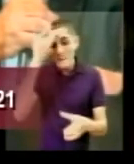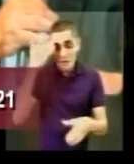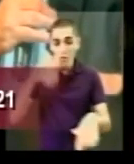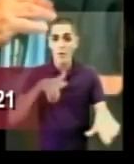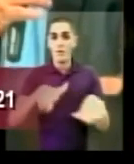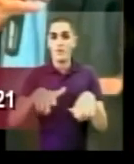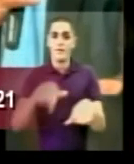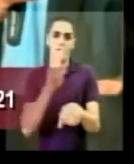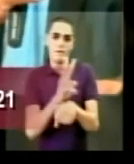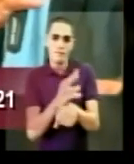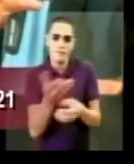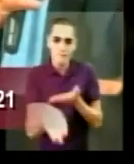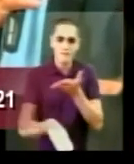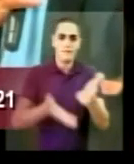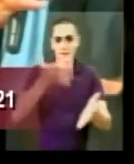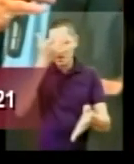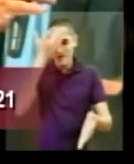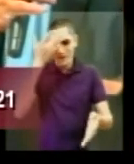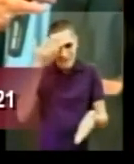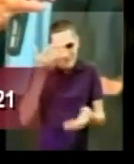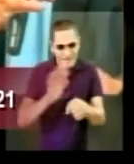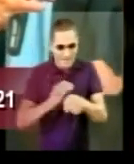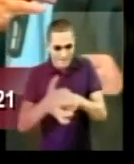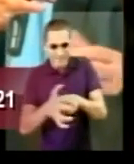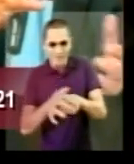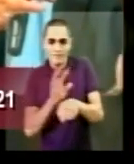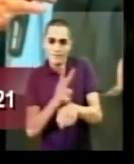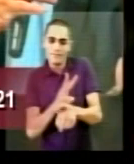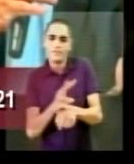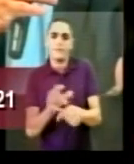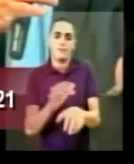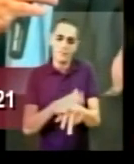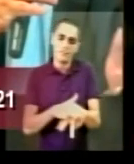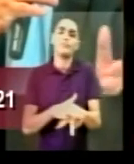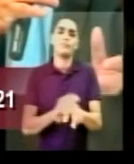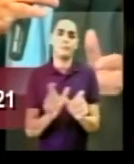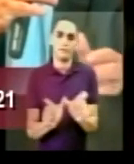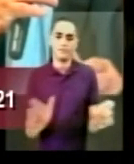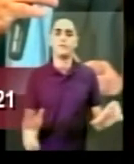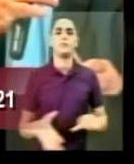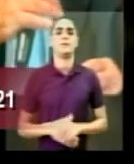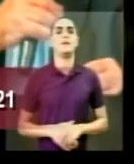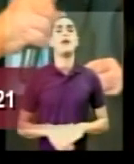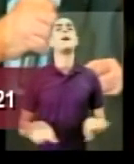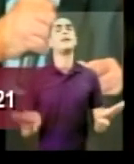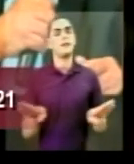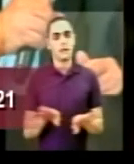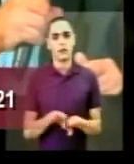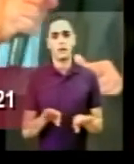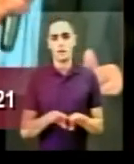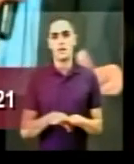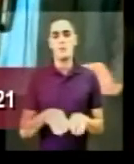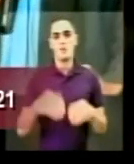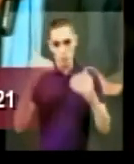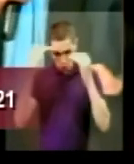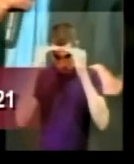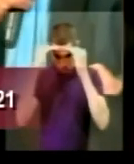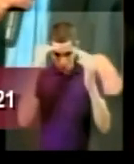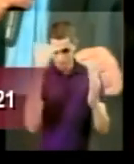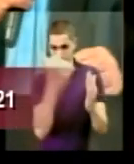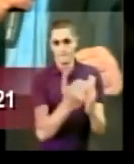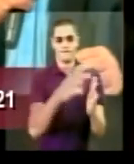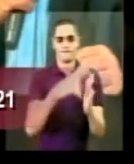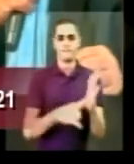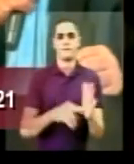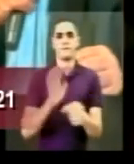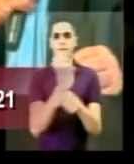Covid. Então, e também as determinações do Estado para os